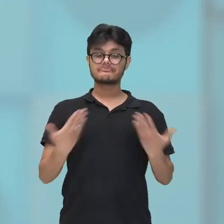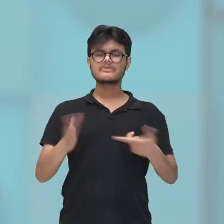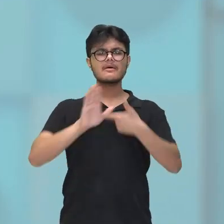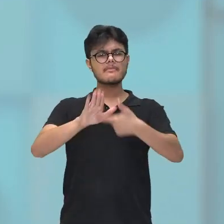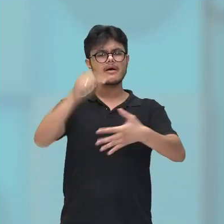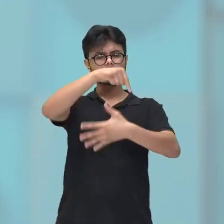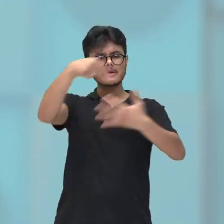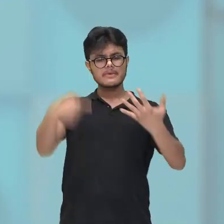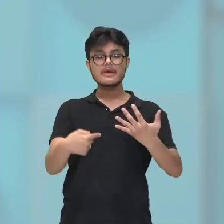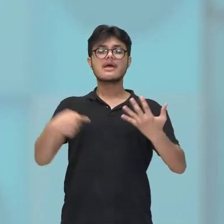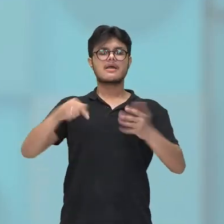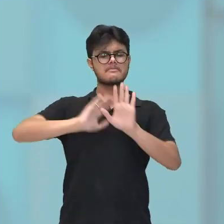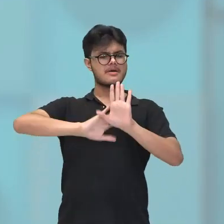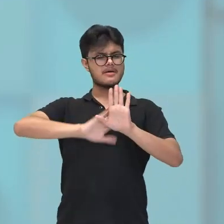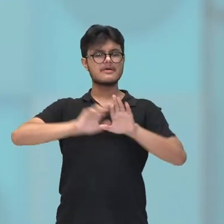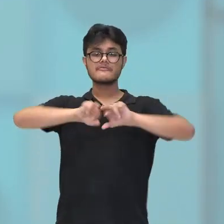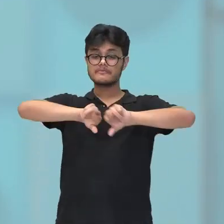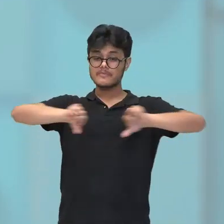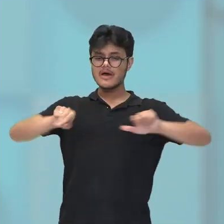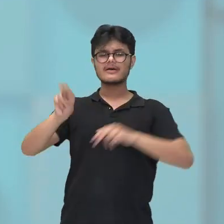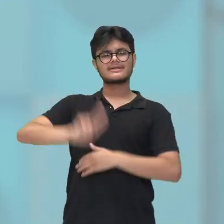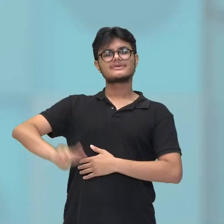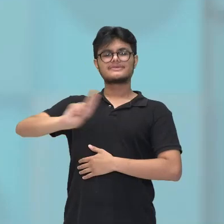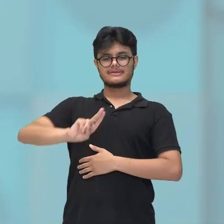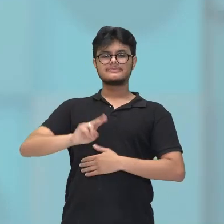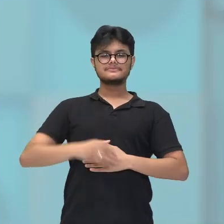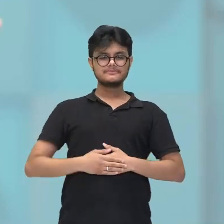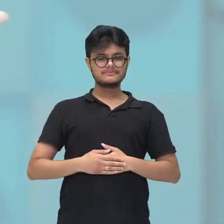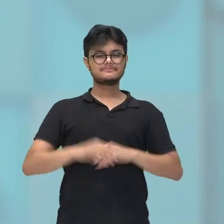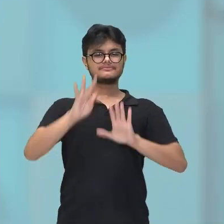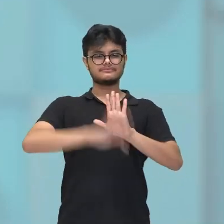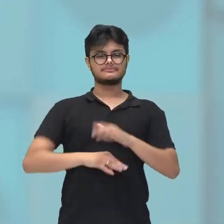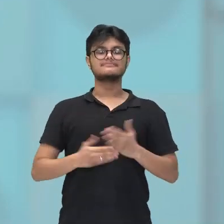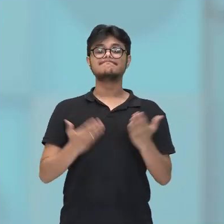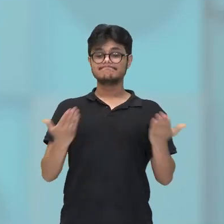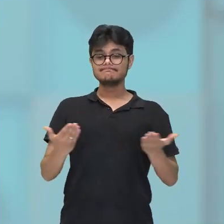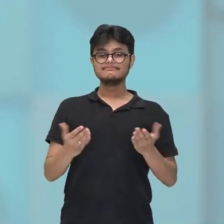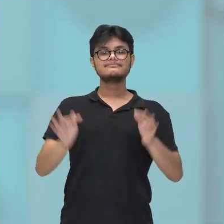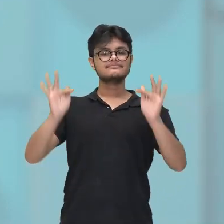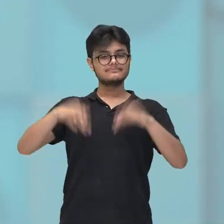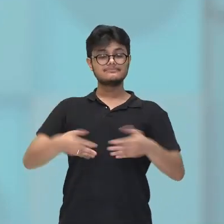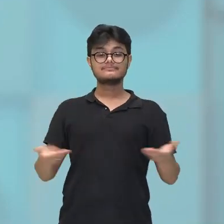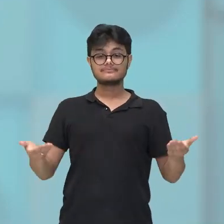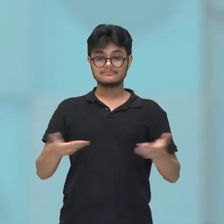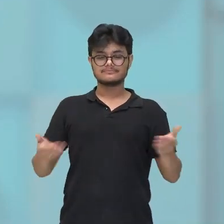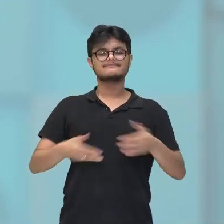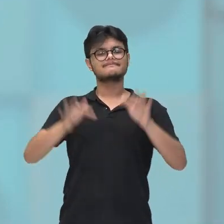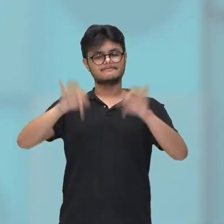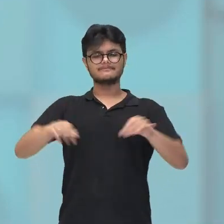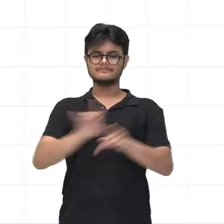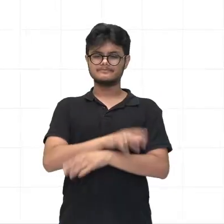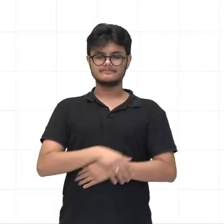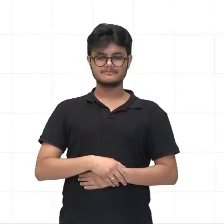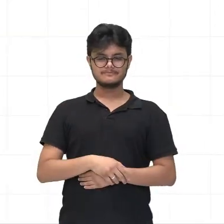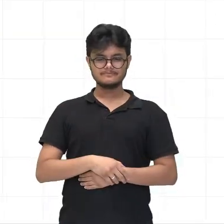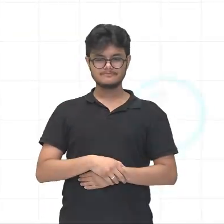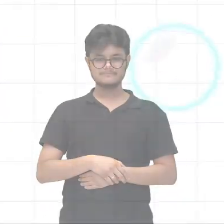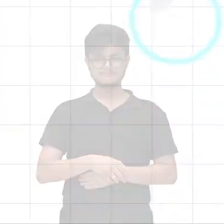vocês as figuras de linguagem operando, acontecendo, e assim vamos agora encerrando por aqui.